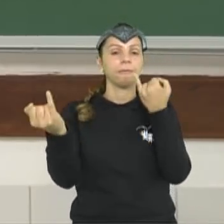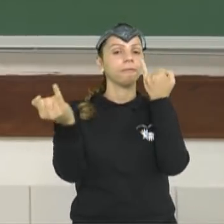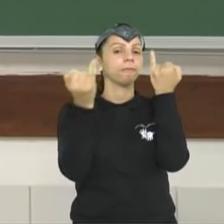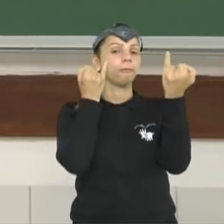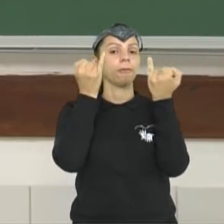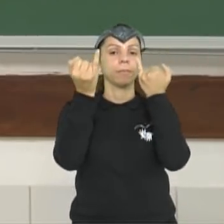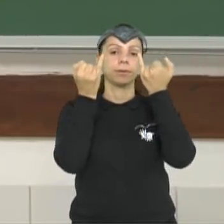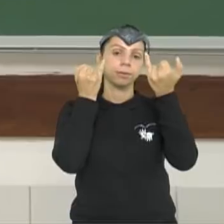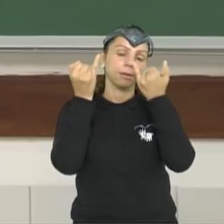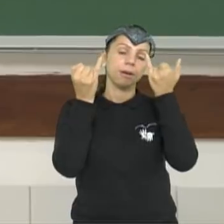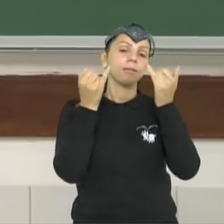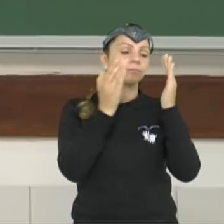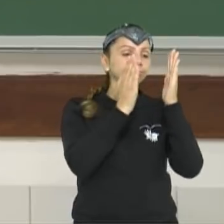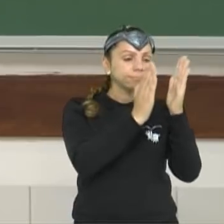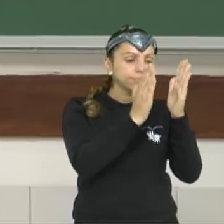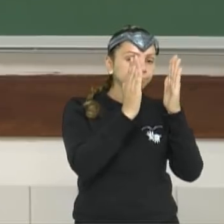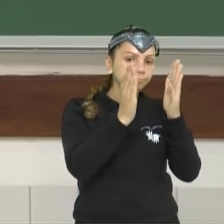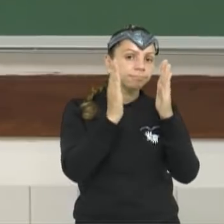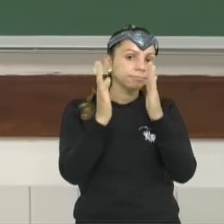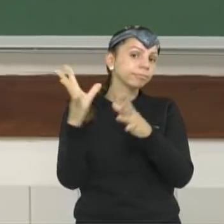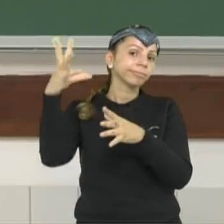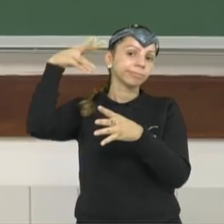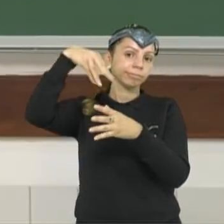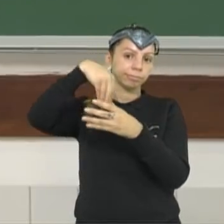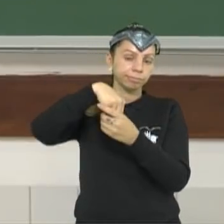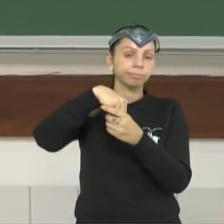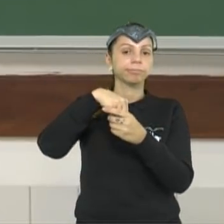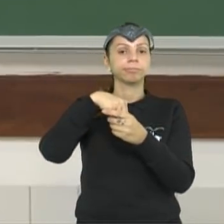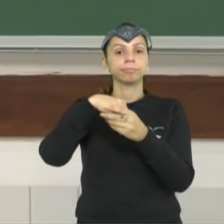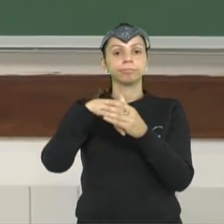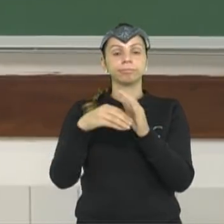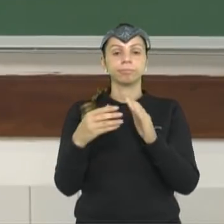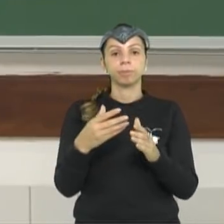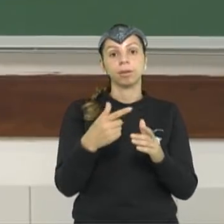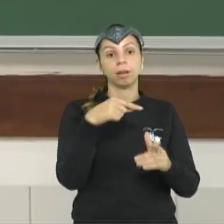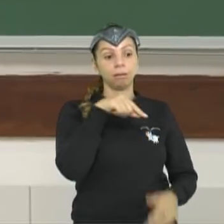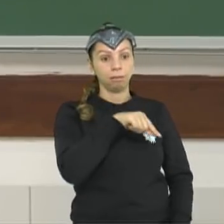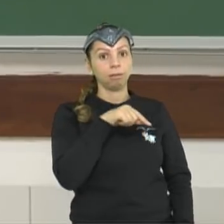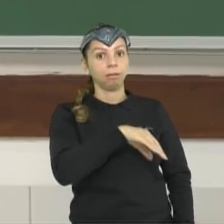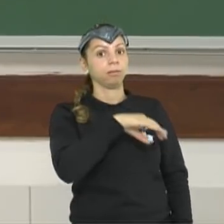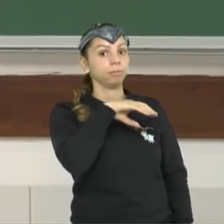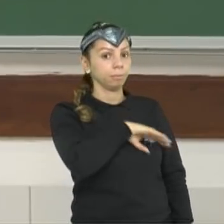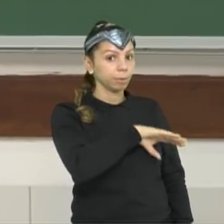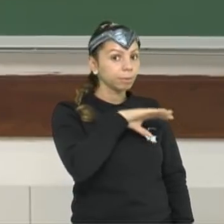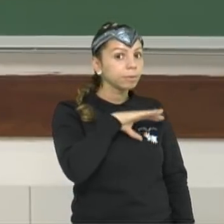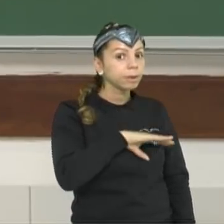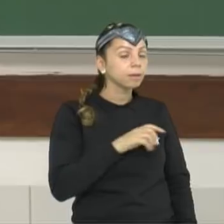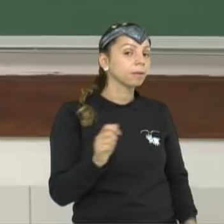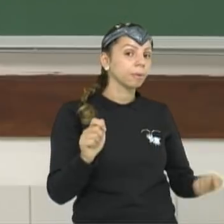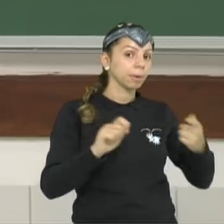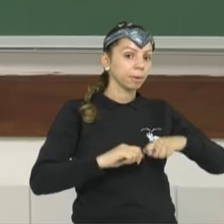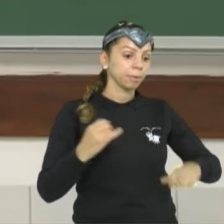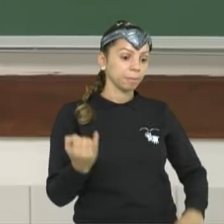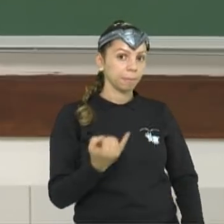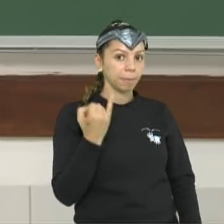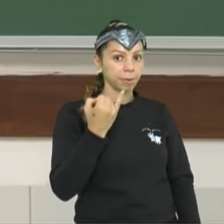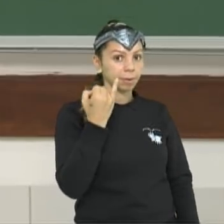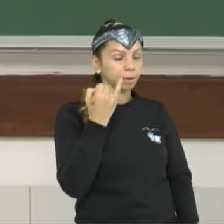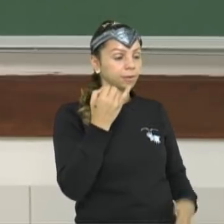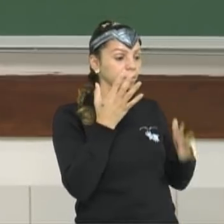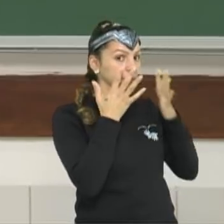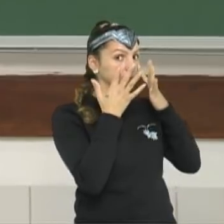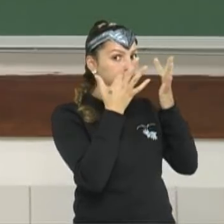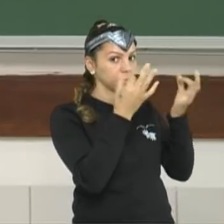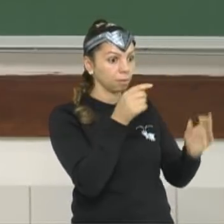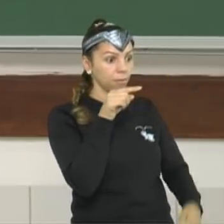informaçãozinha, todo o passo a passo, lá na aula de língua portuguesa. É importante, então, vocês prestarem bastante